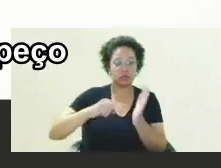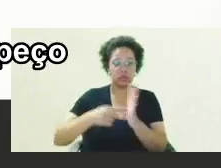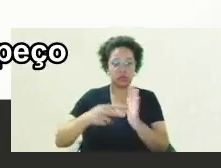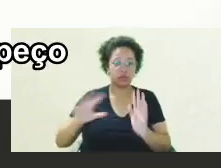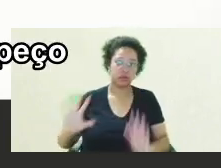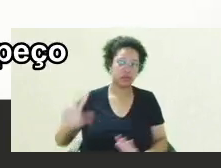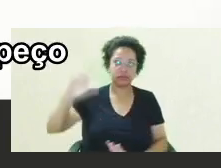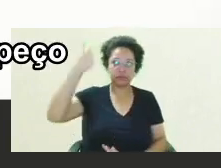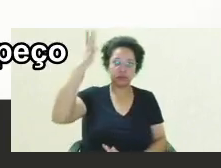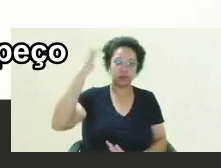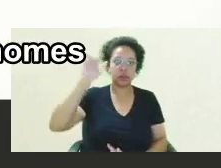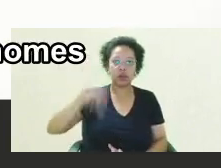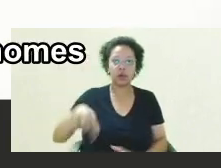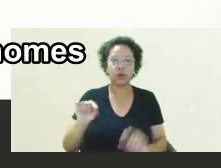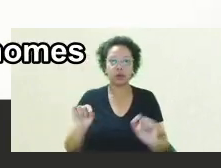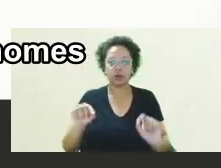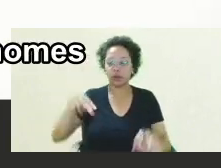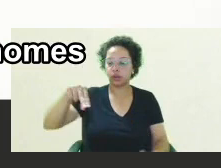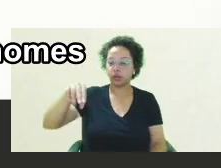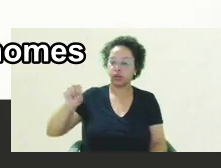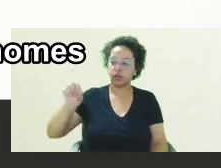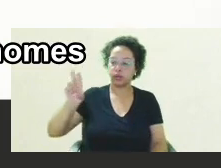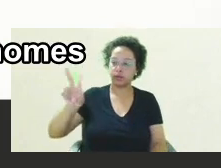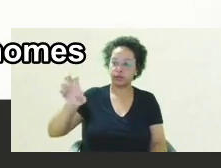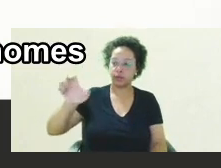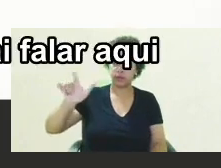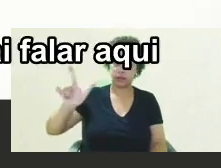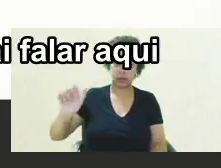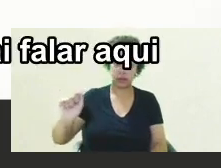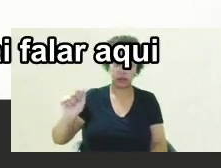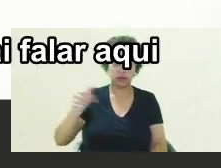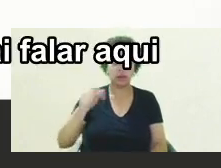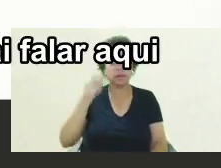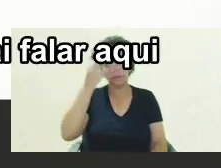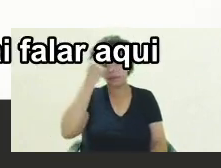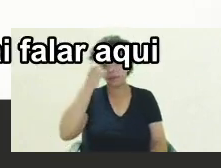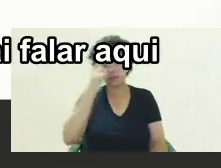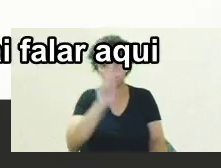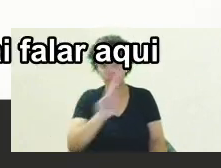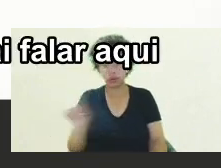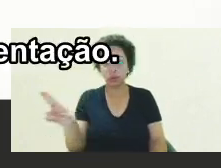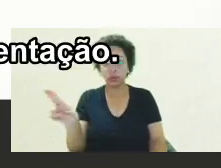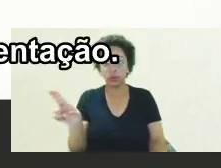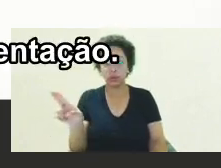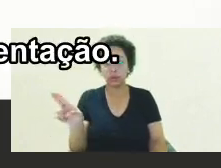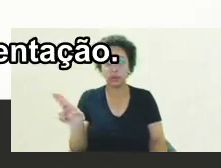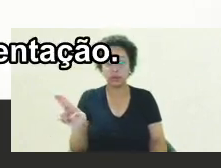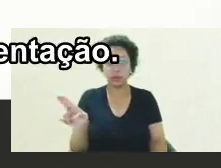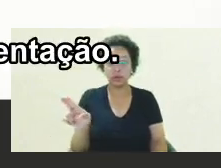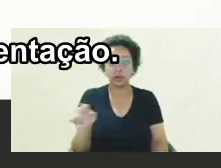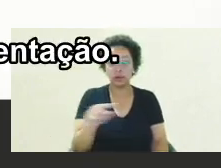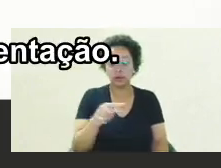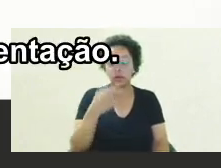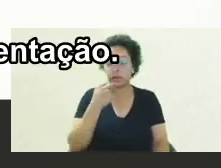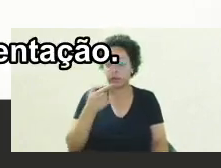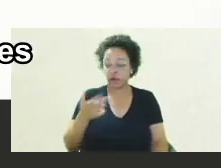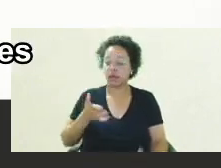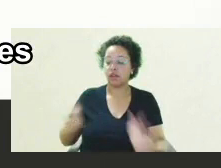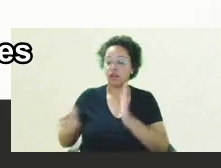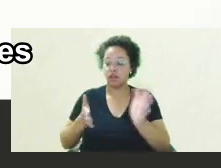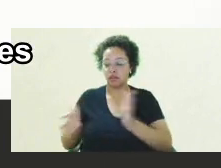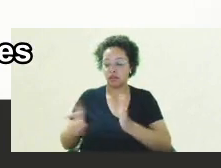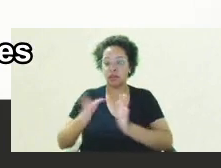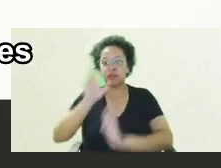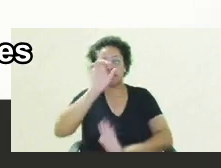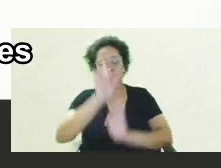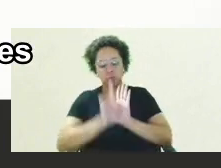novela. E aí, para começar, eu já peço para vocês pensarem aí em nomes para a nossa novela. A gente vai falar aqui de acessibilidade, de documentação.